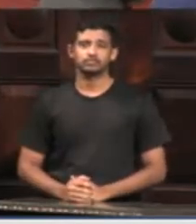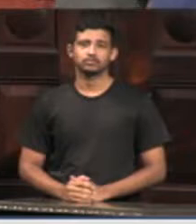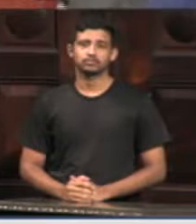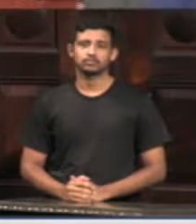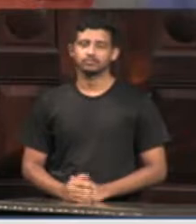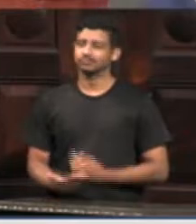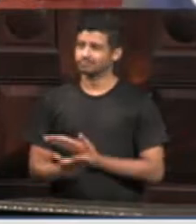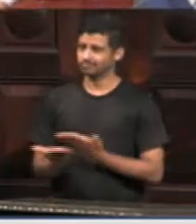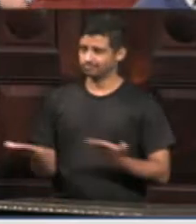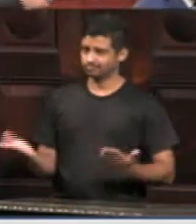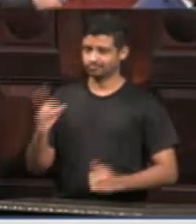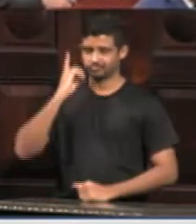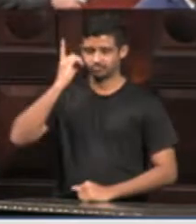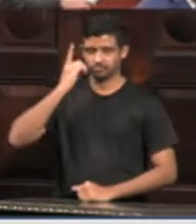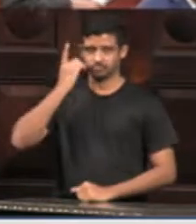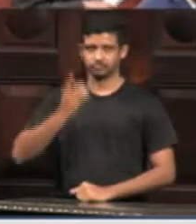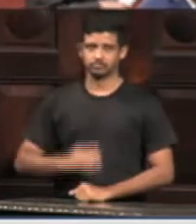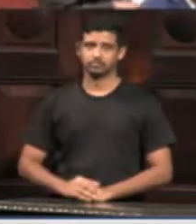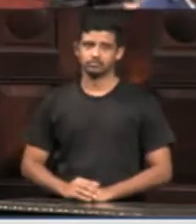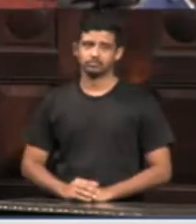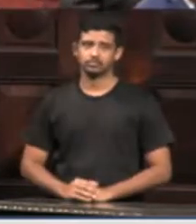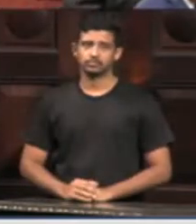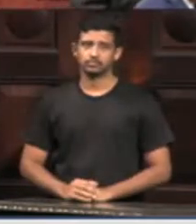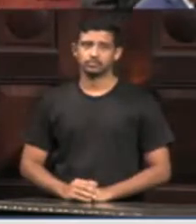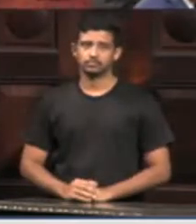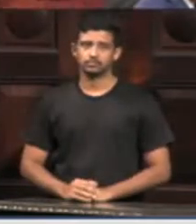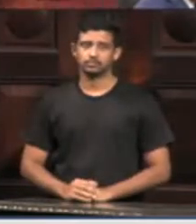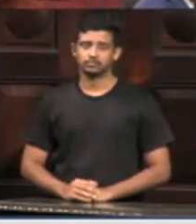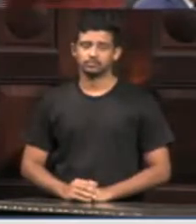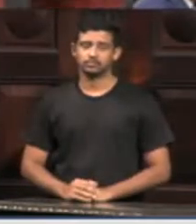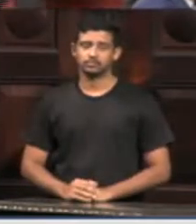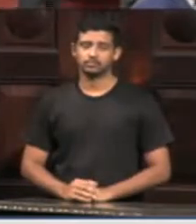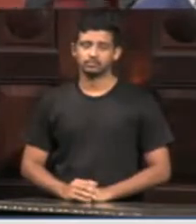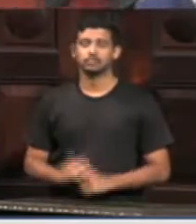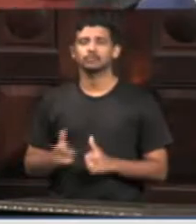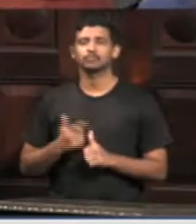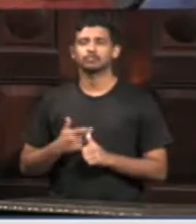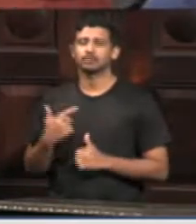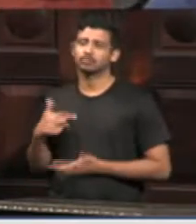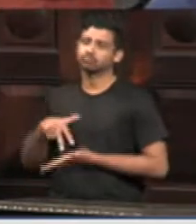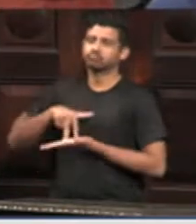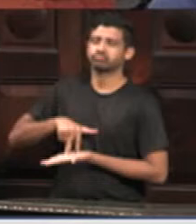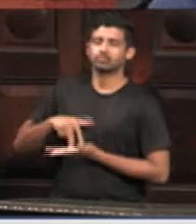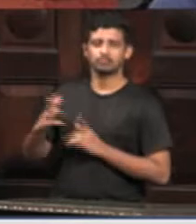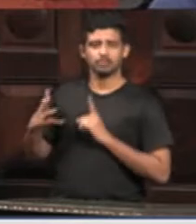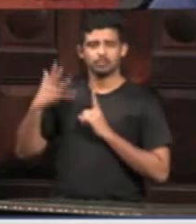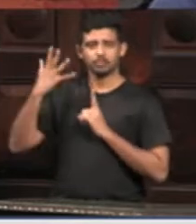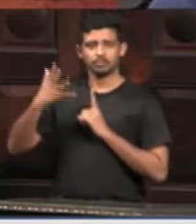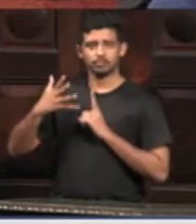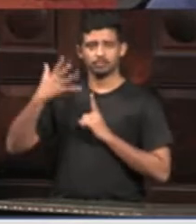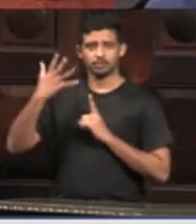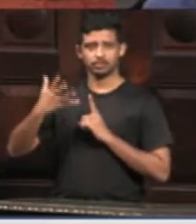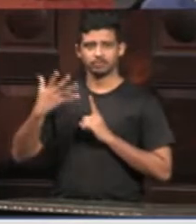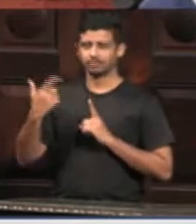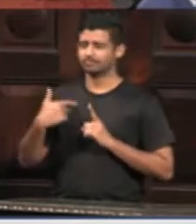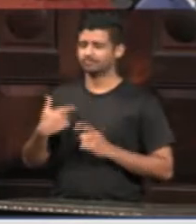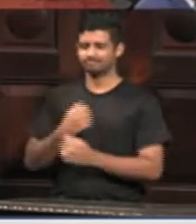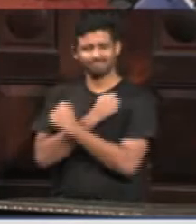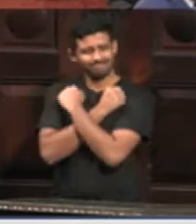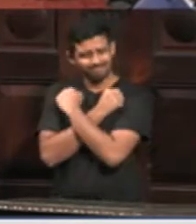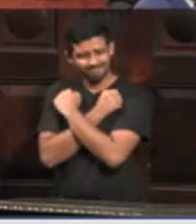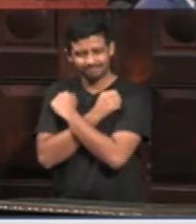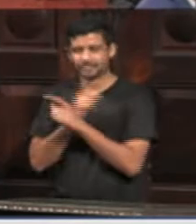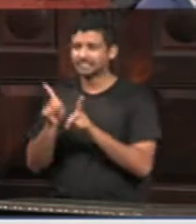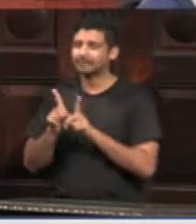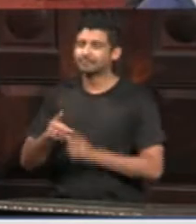senhoras e senhores deputados, primeiro aqui desta tribuna, senhor presidente, quero mandar um forte abraço, também um